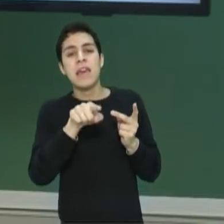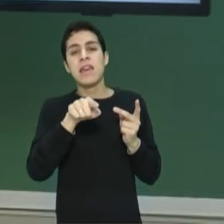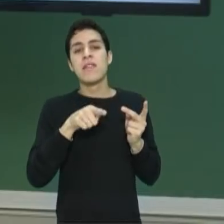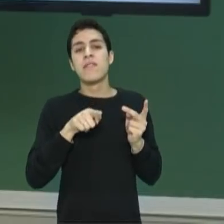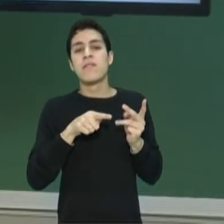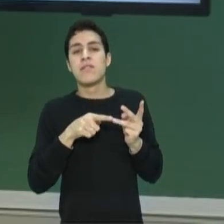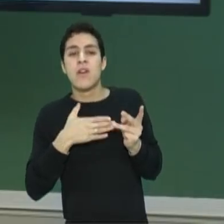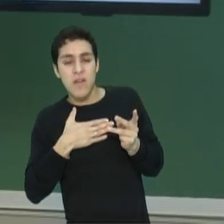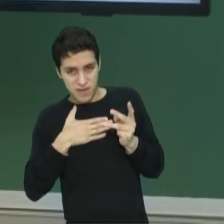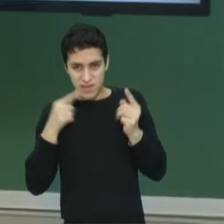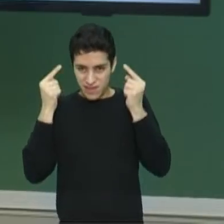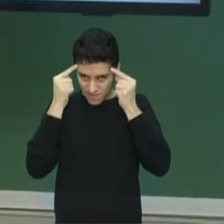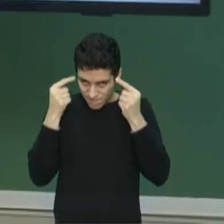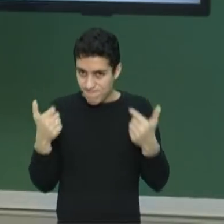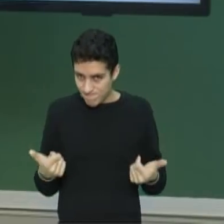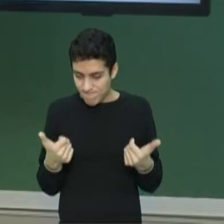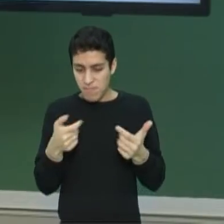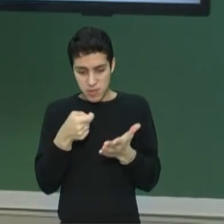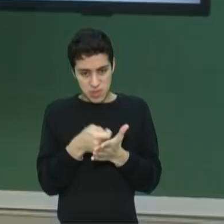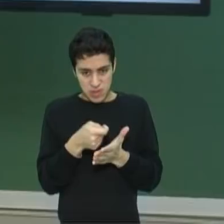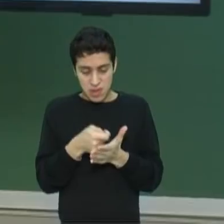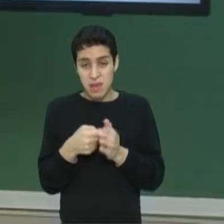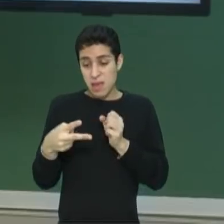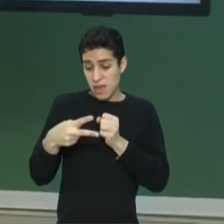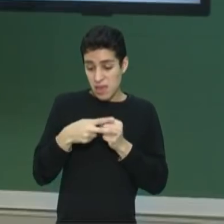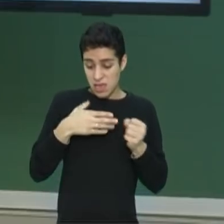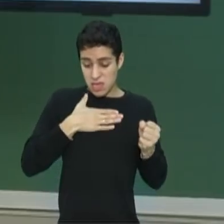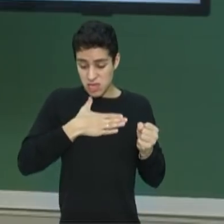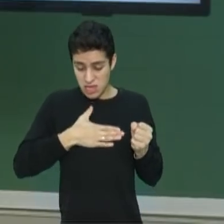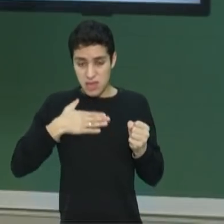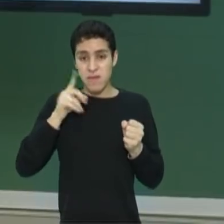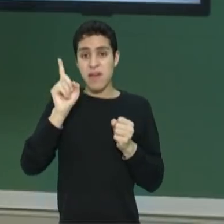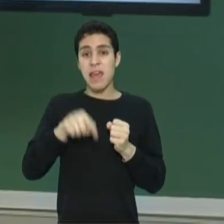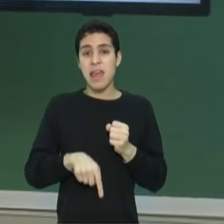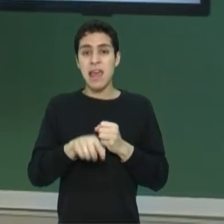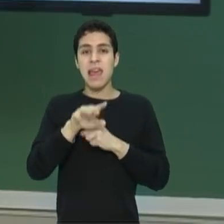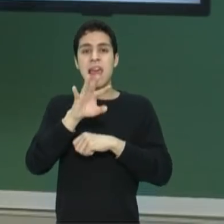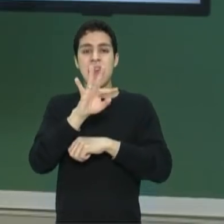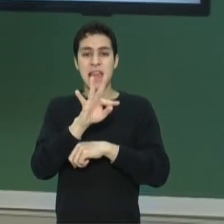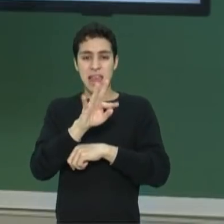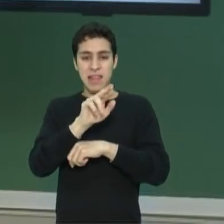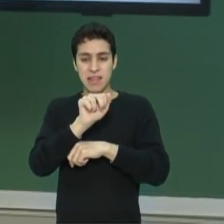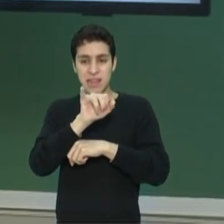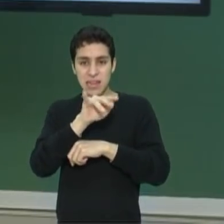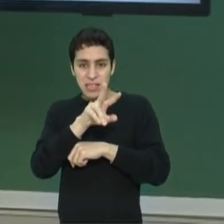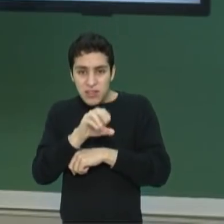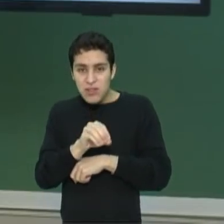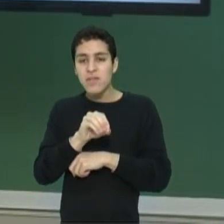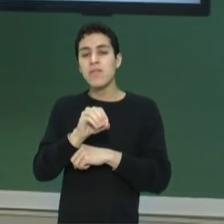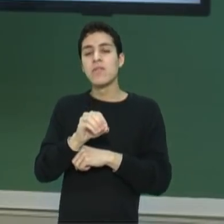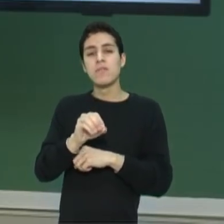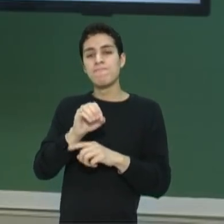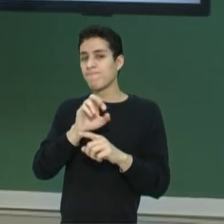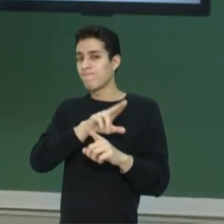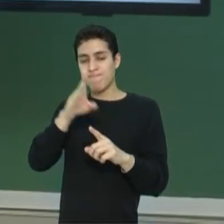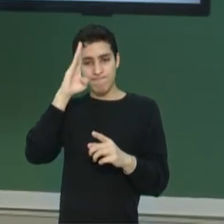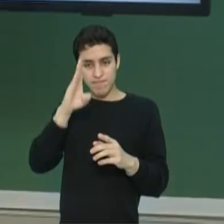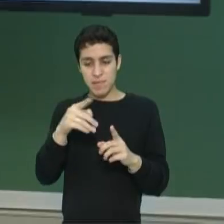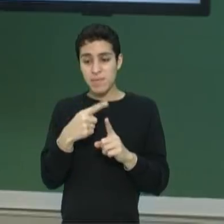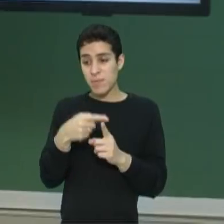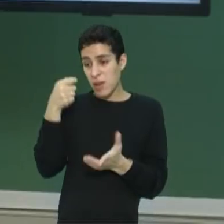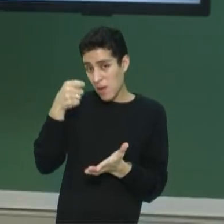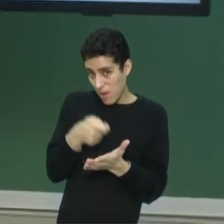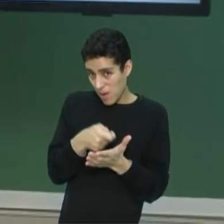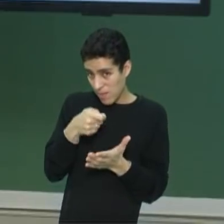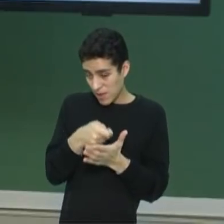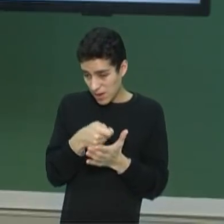gosta, gosta de, certo? Então a gente diz que o verbo gostar é transitivo indireto. Por quê? Porque ele pede uma preposição